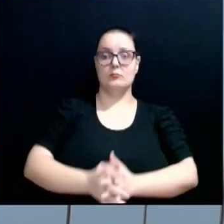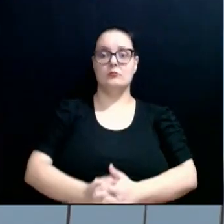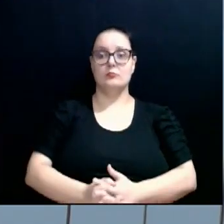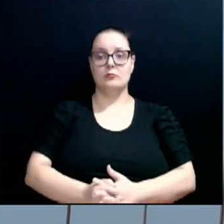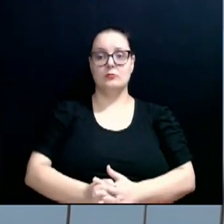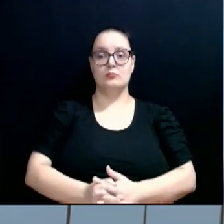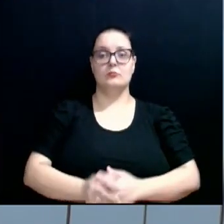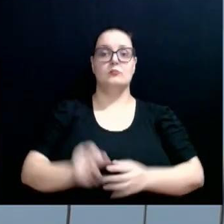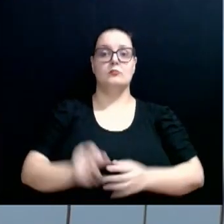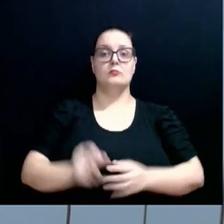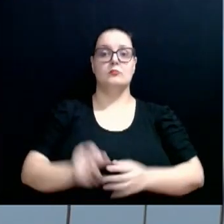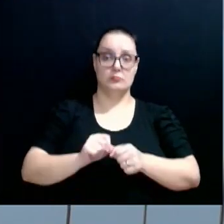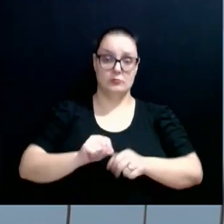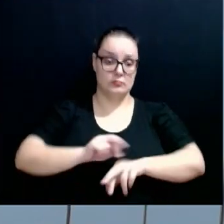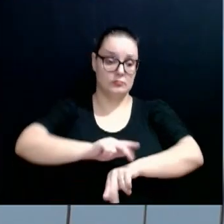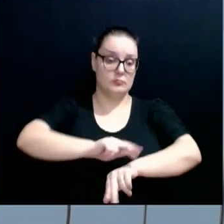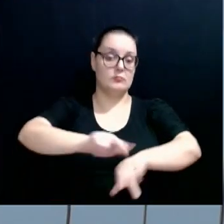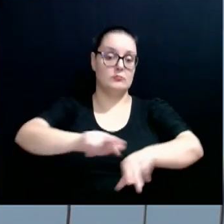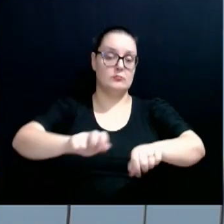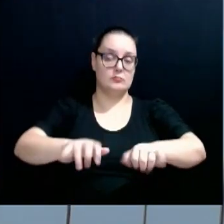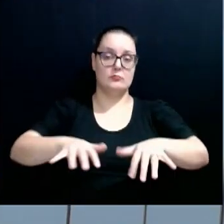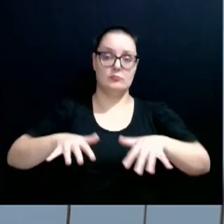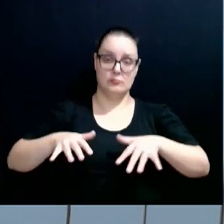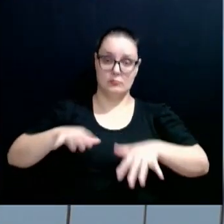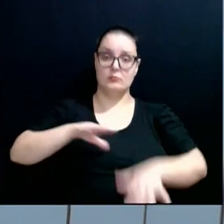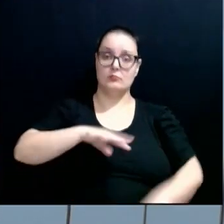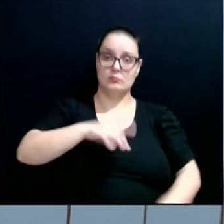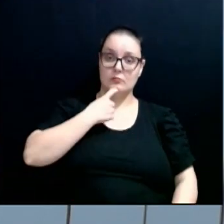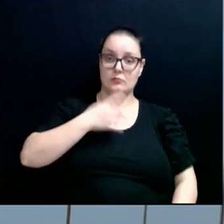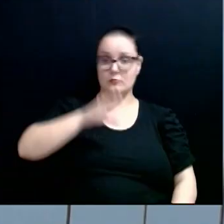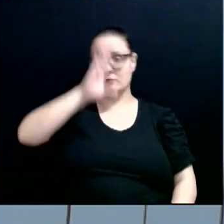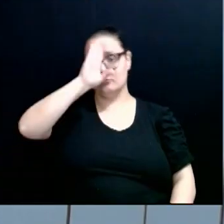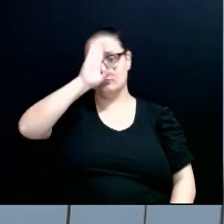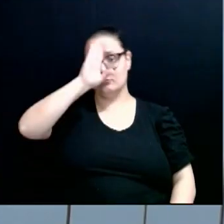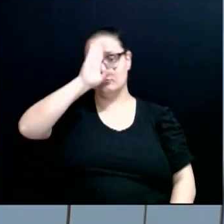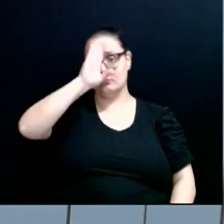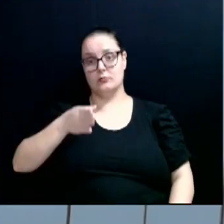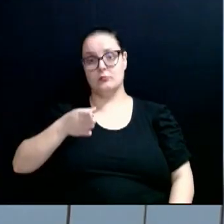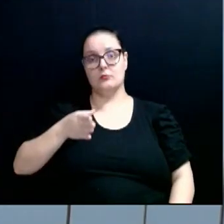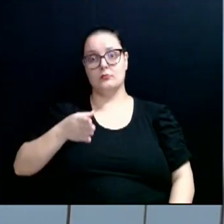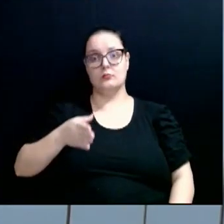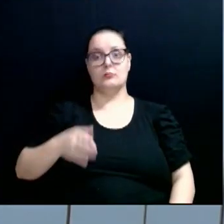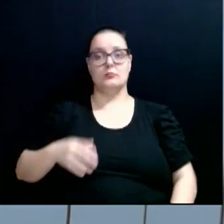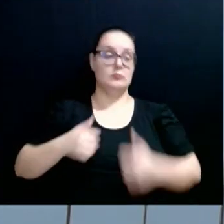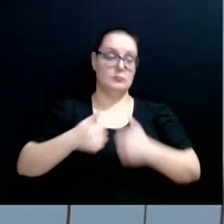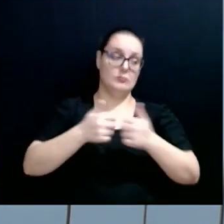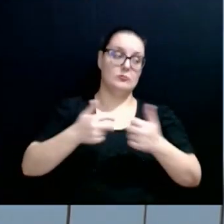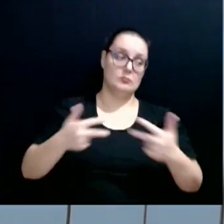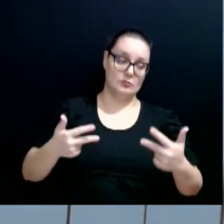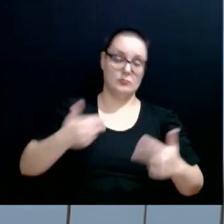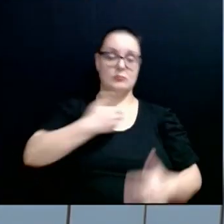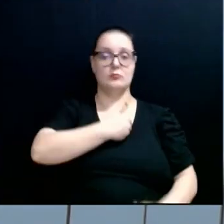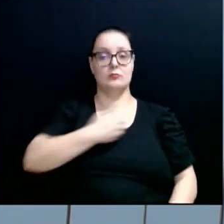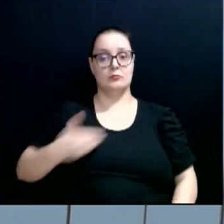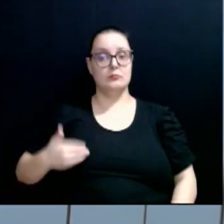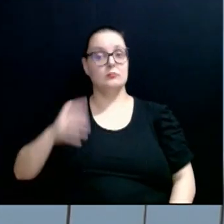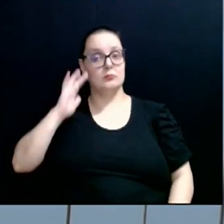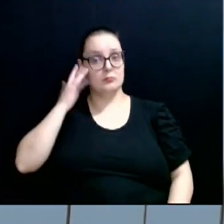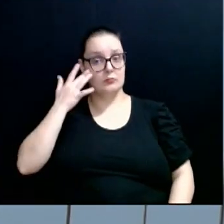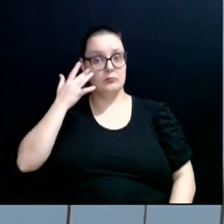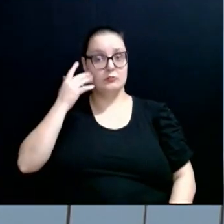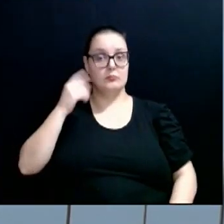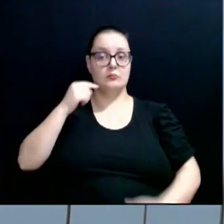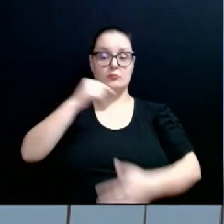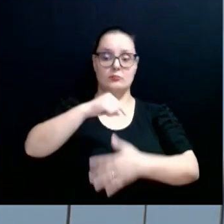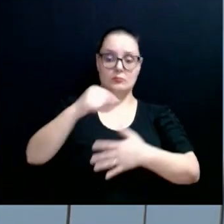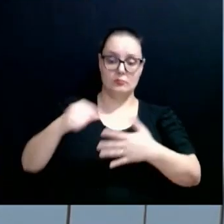tantas audiências no município de Campinas, principalmente se tratando do transporte público. Eu acho que nesse ponto a expertise